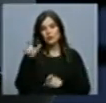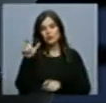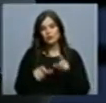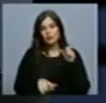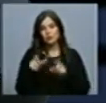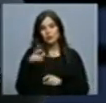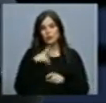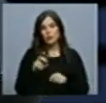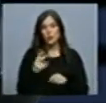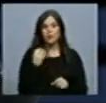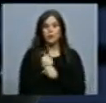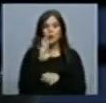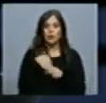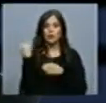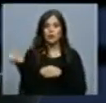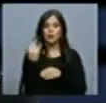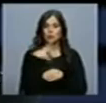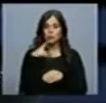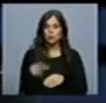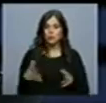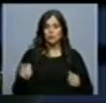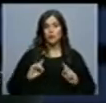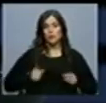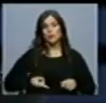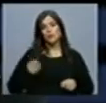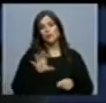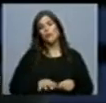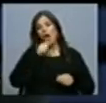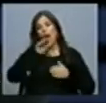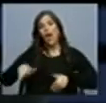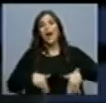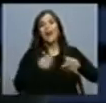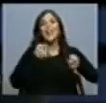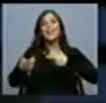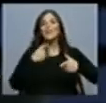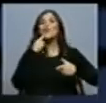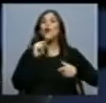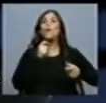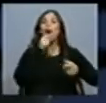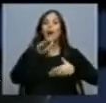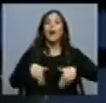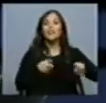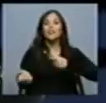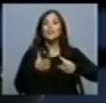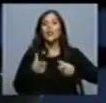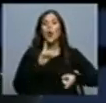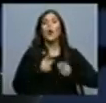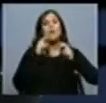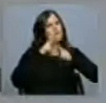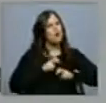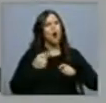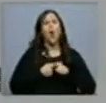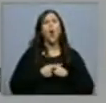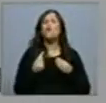que trabalham em instituições portuguesas. Vamos começar pelo Rio. O Rio de Estrelas é um documento, uma descoberta